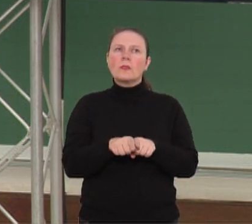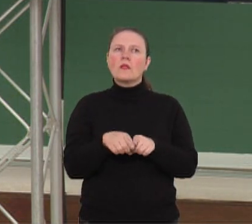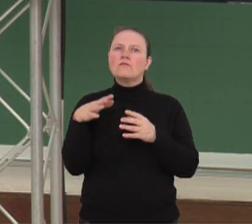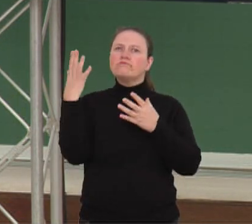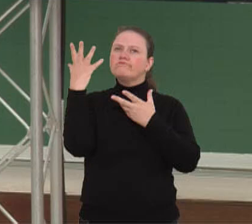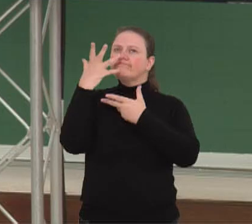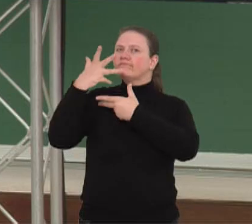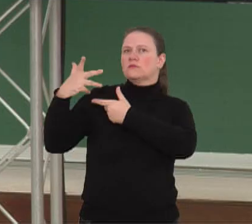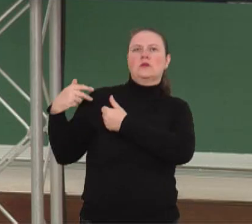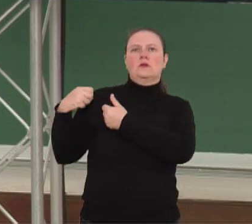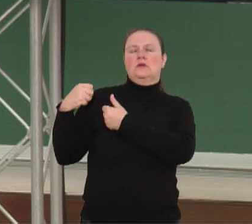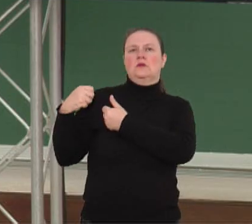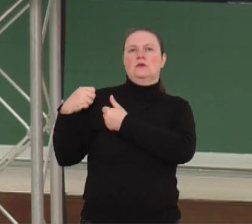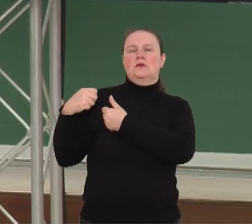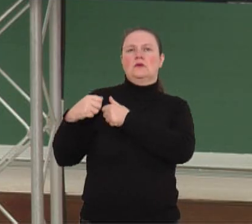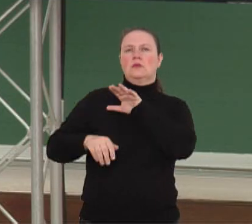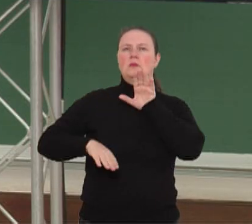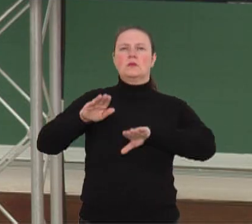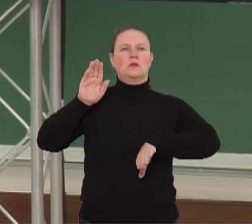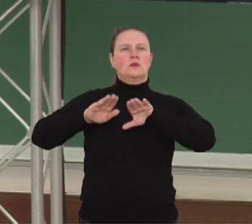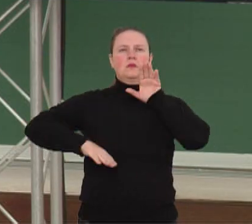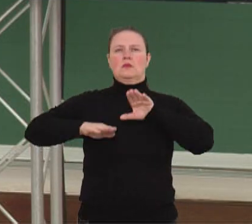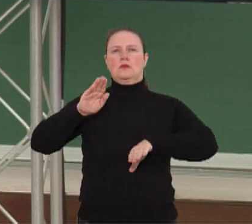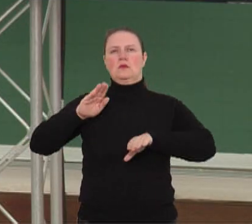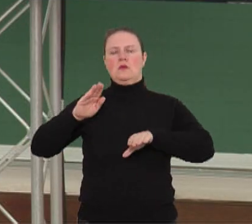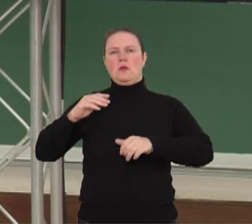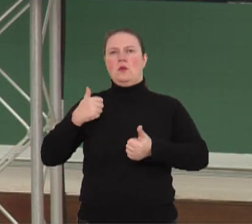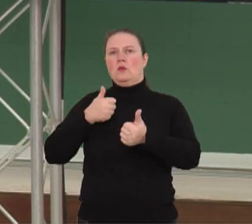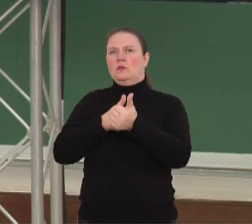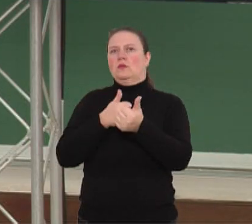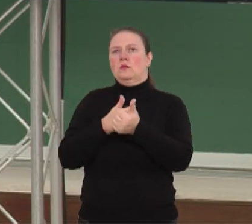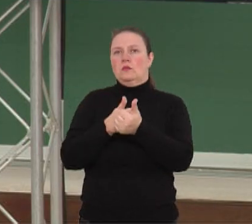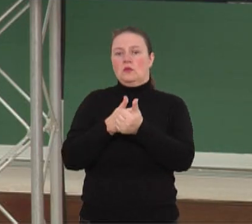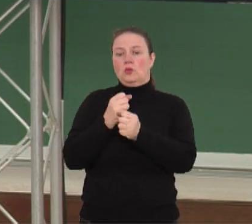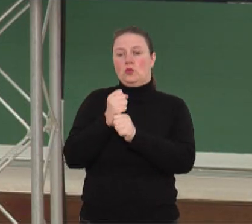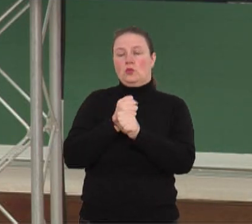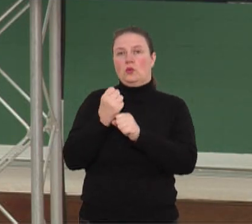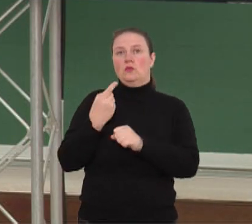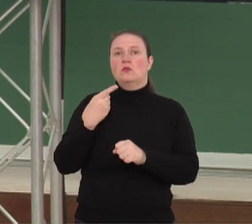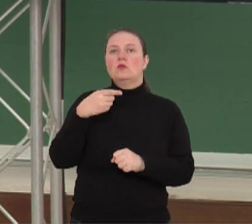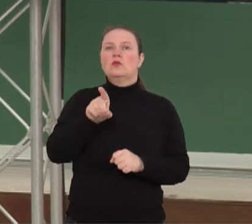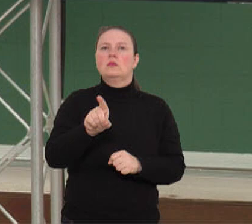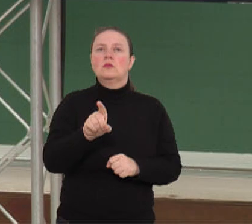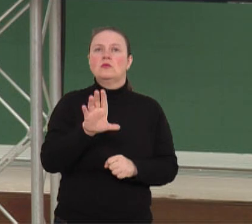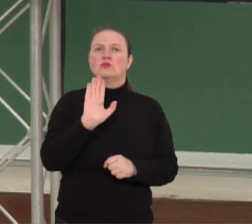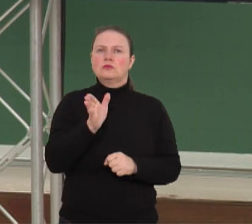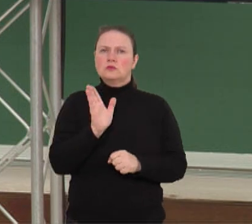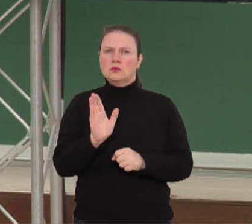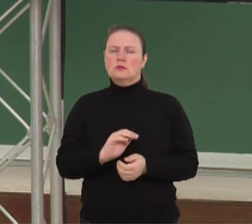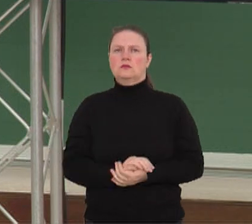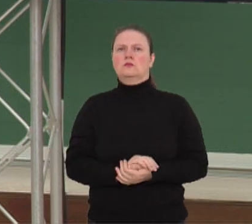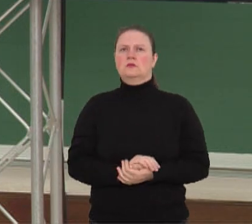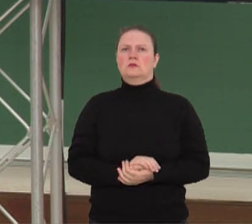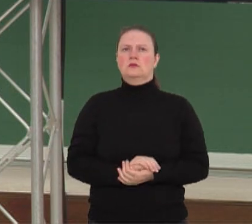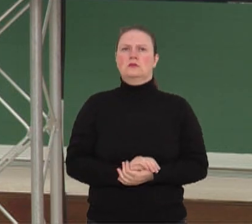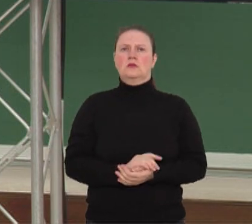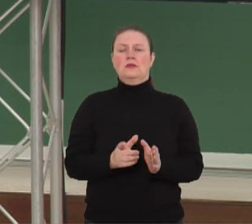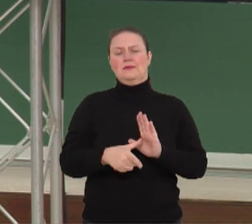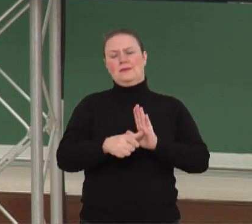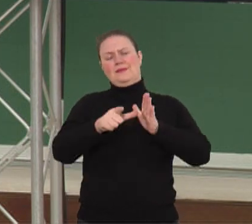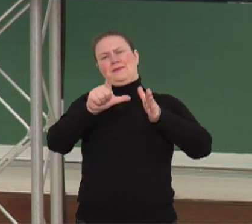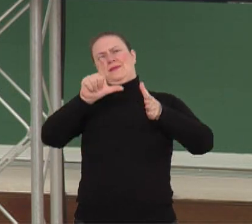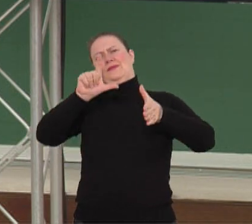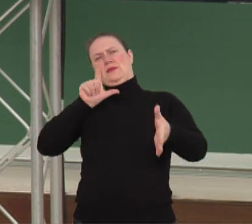astronomia chinesa que mais ou menos perto do ano 1000, eles já tinham passado aqui no Brasil navegando. Muito antes dos